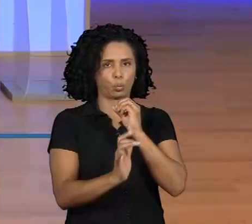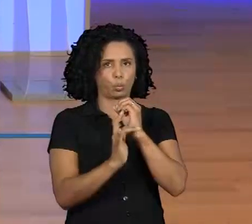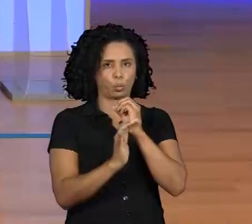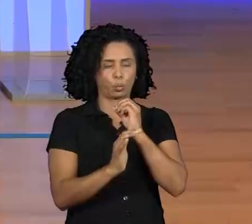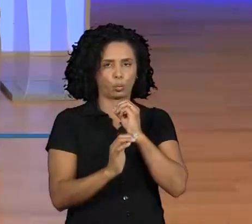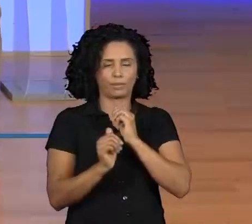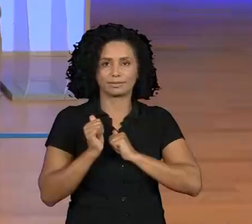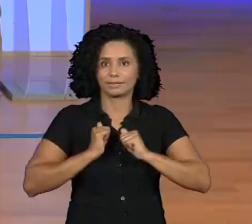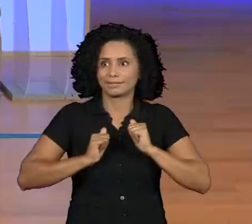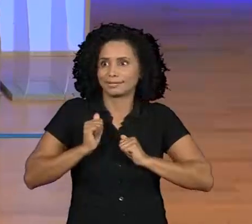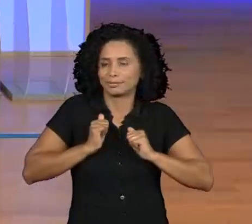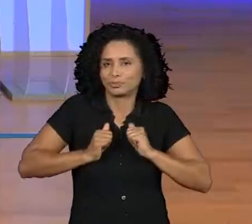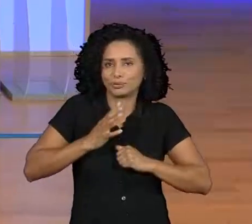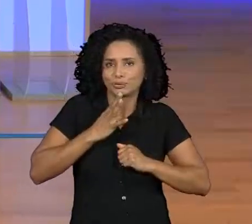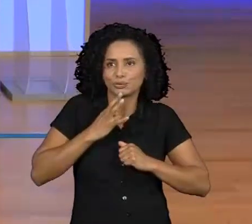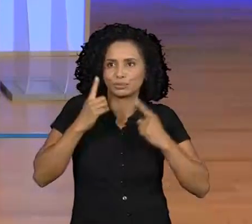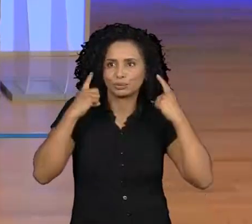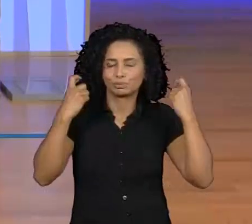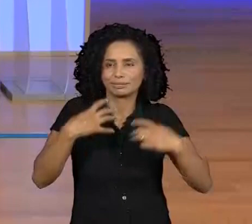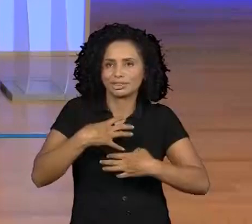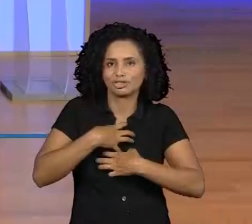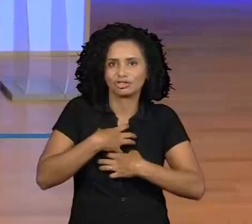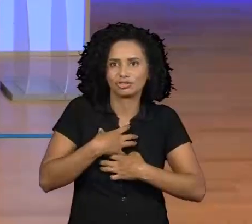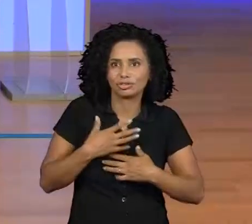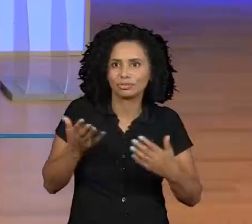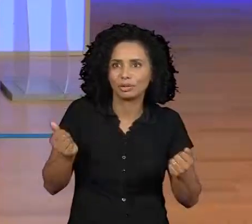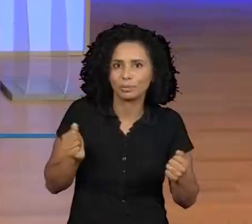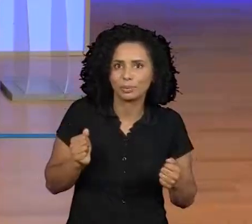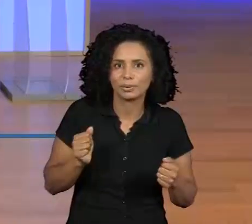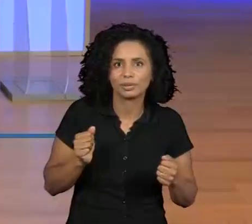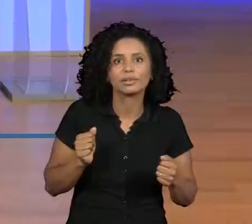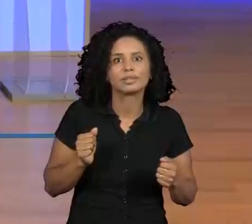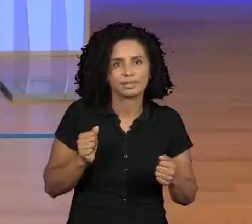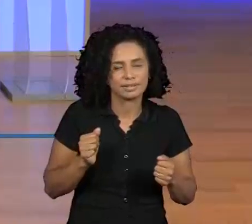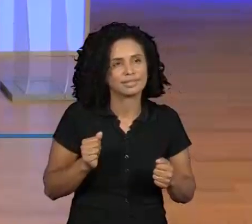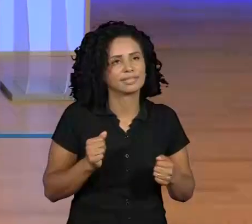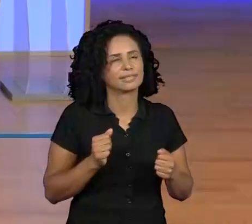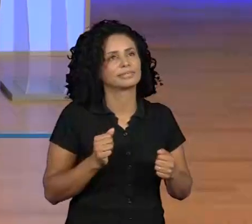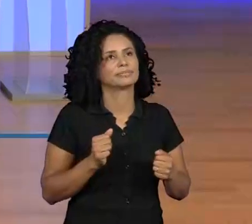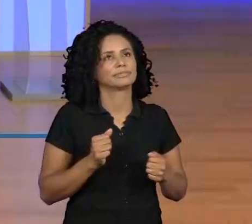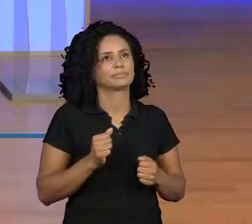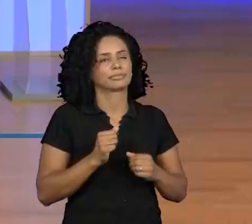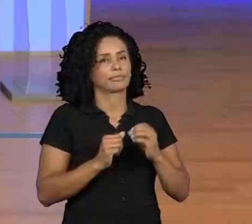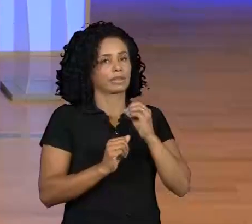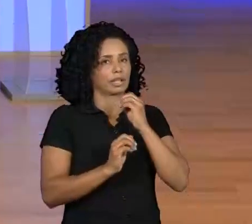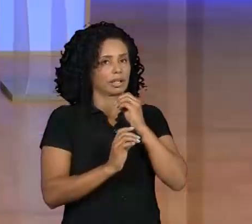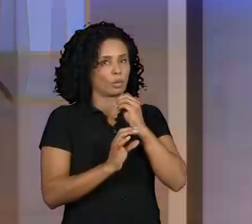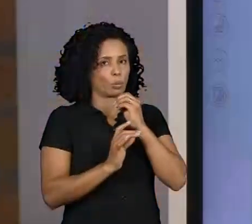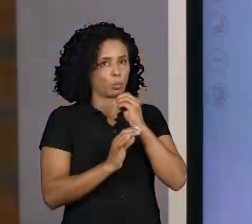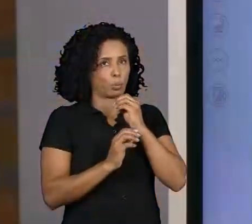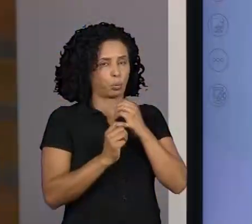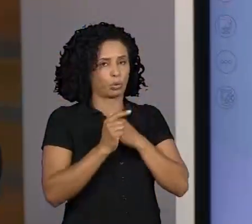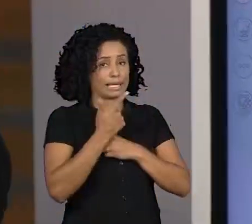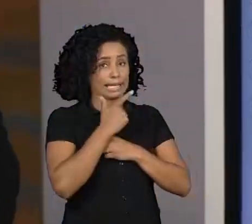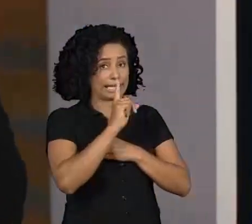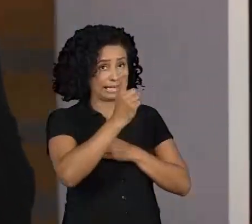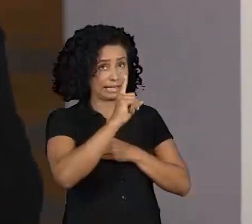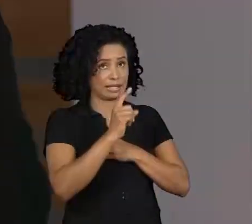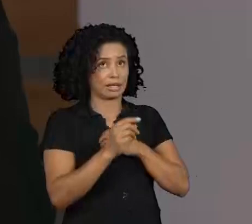ansioso, professora Mas tem um Genô, jeitinho por este todo... momento. Vamos lá? Vamos lá. Não pode rir, hein? Vamos